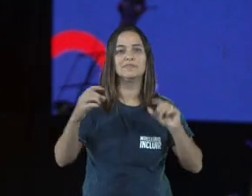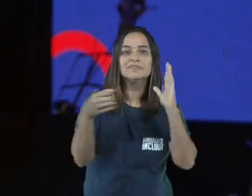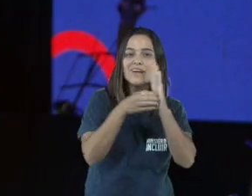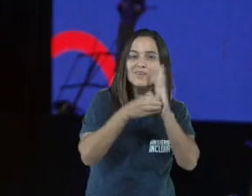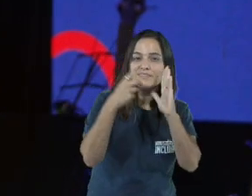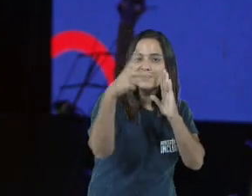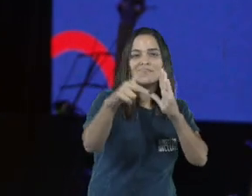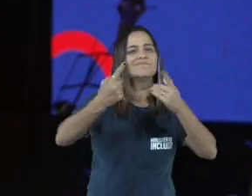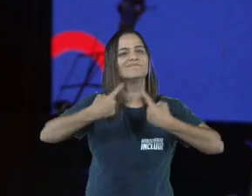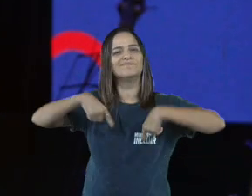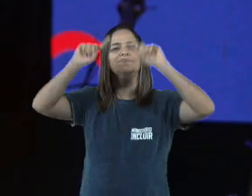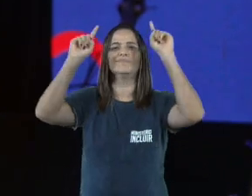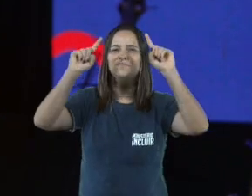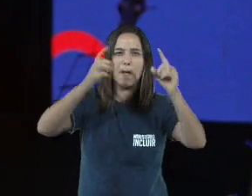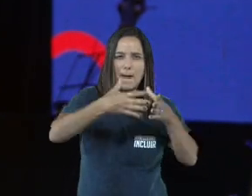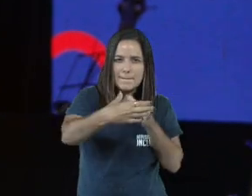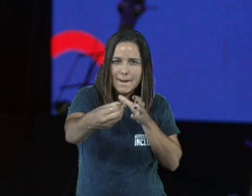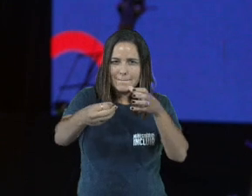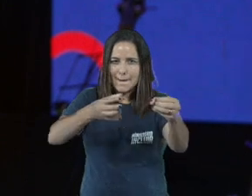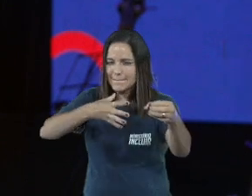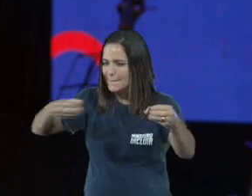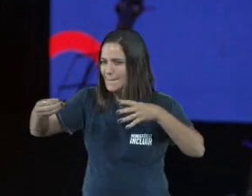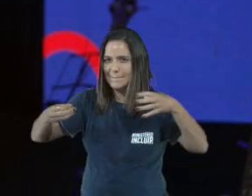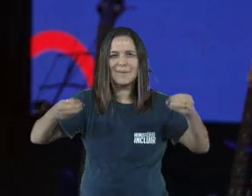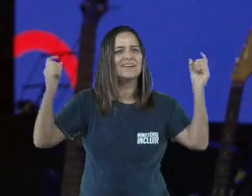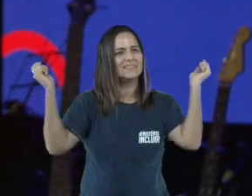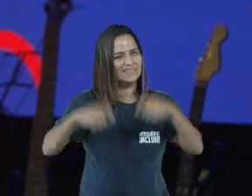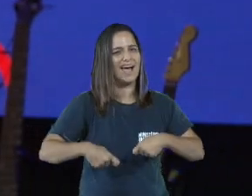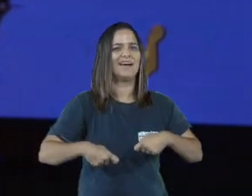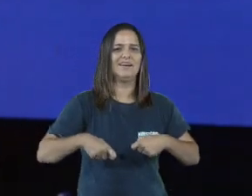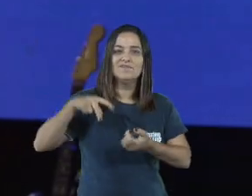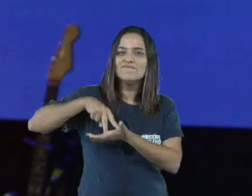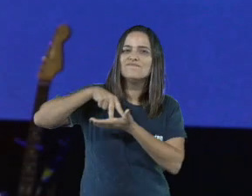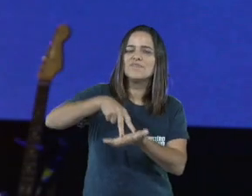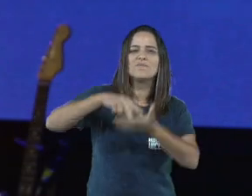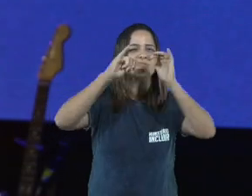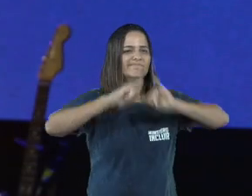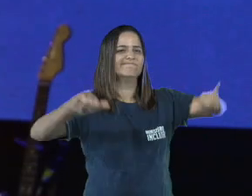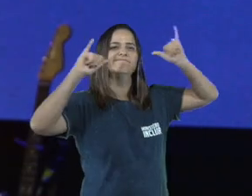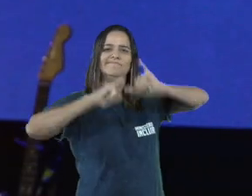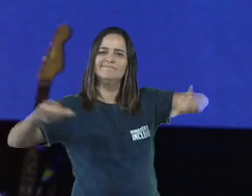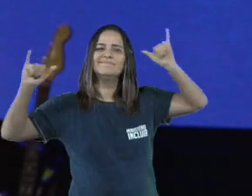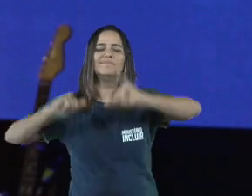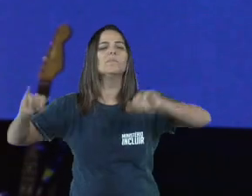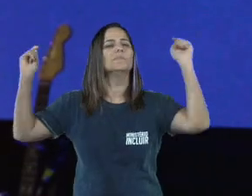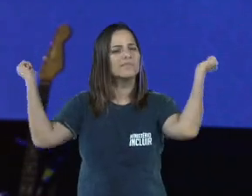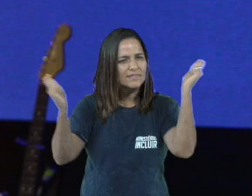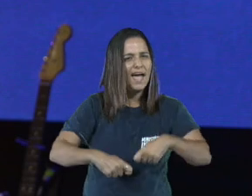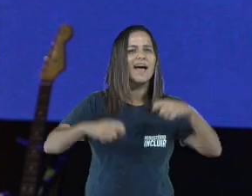vezes em um dois três anos e se tornou um pastor de multidão você pode ser uma pessoa